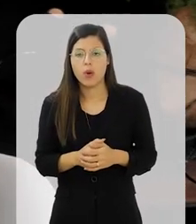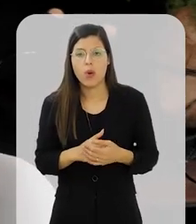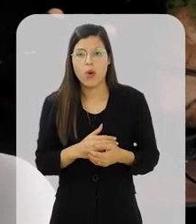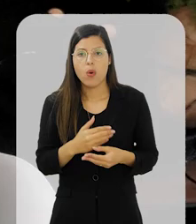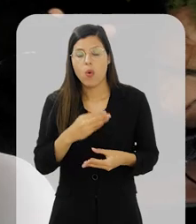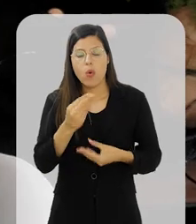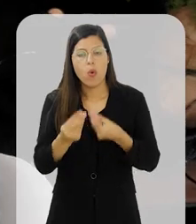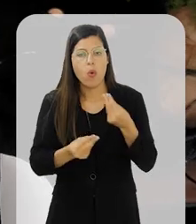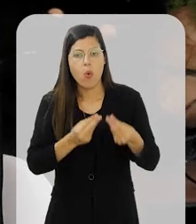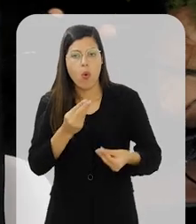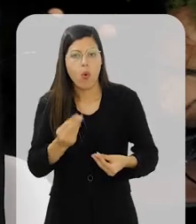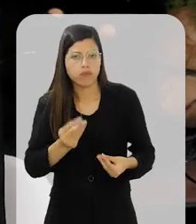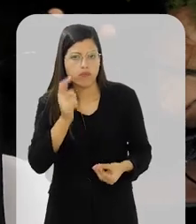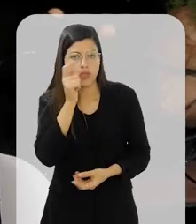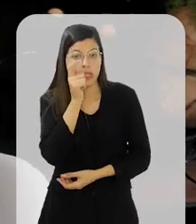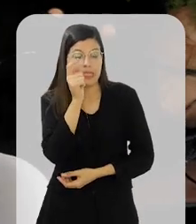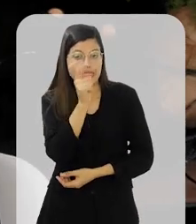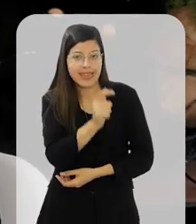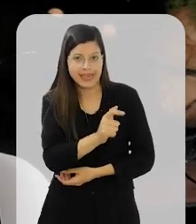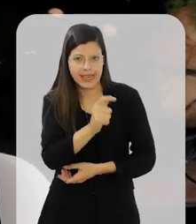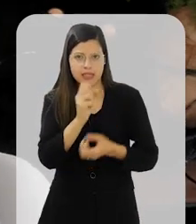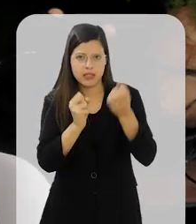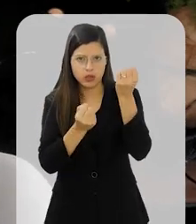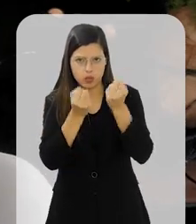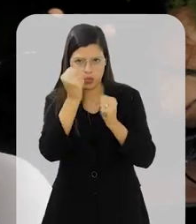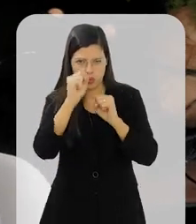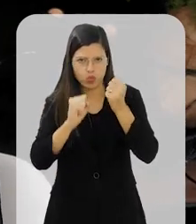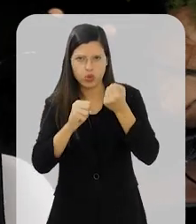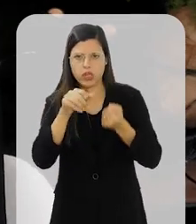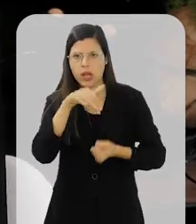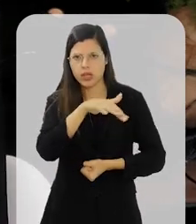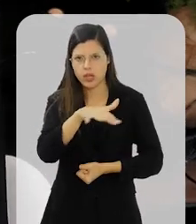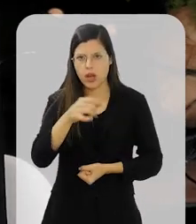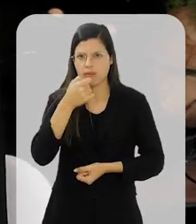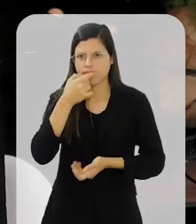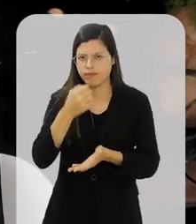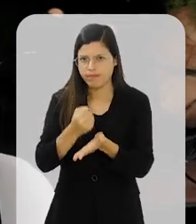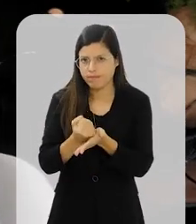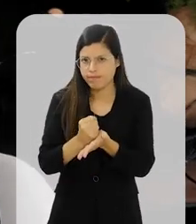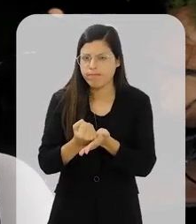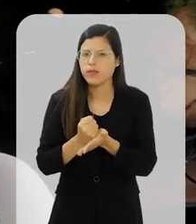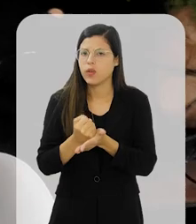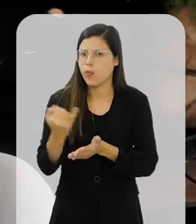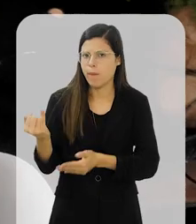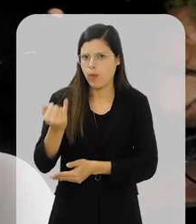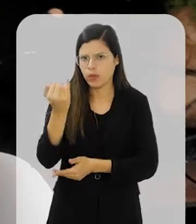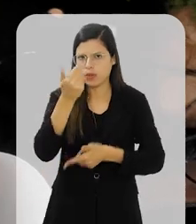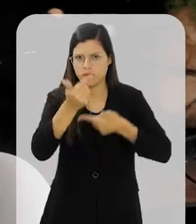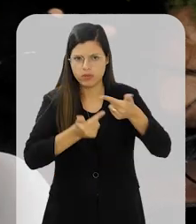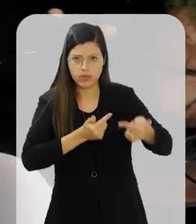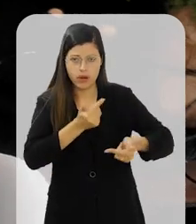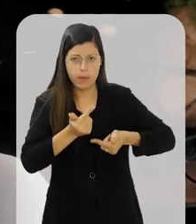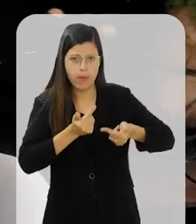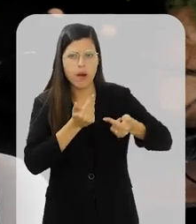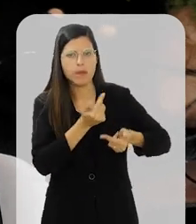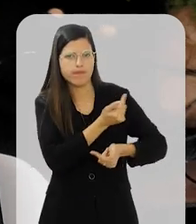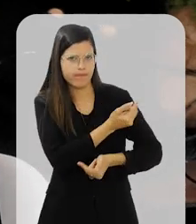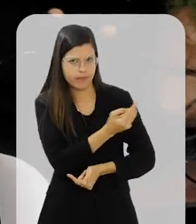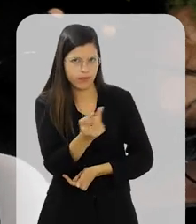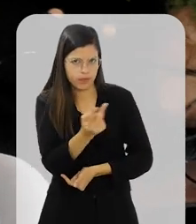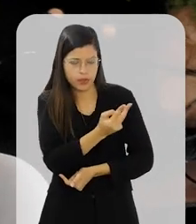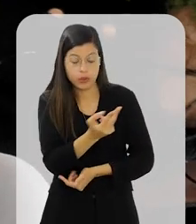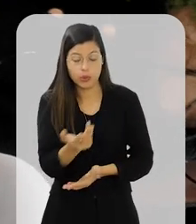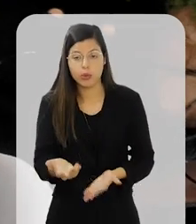O quanto isso interessa à indústria farmacológica, né, que é importantíssimo para o trabalho de vocês,